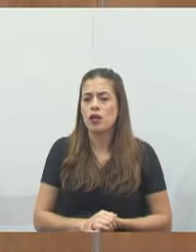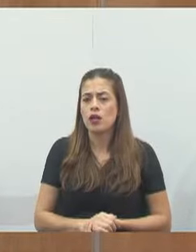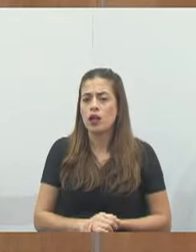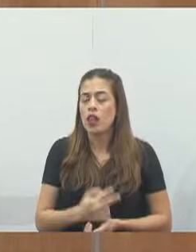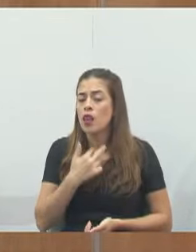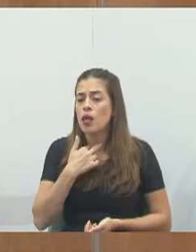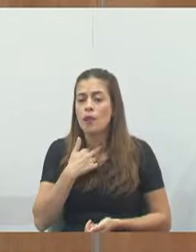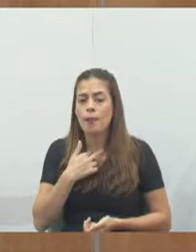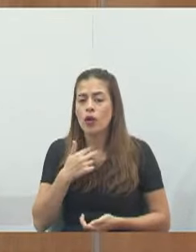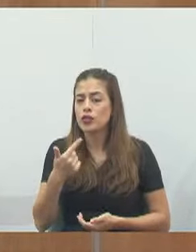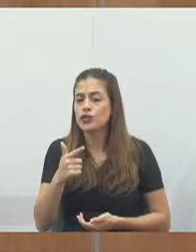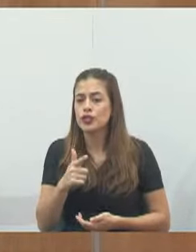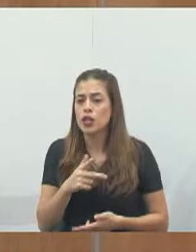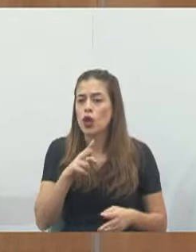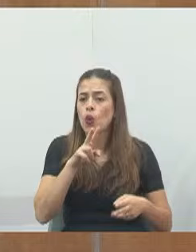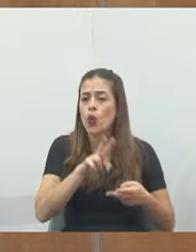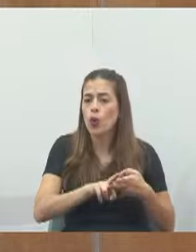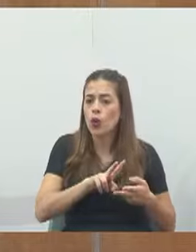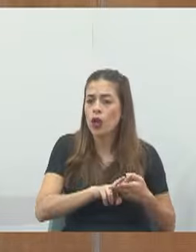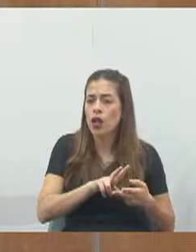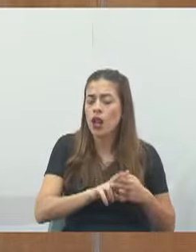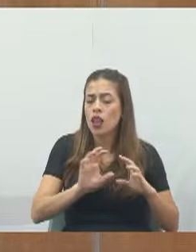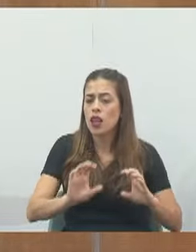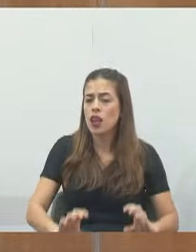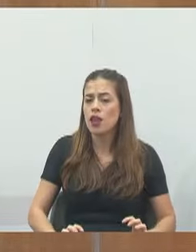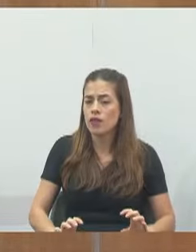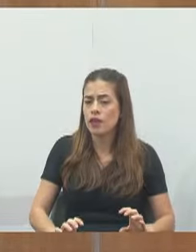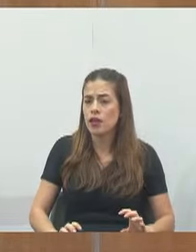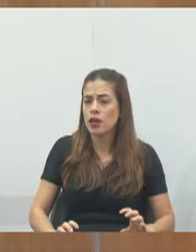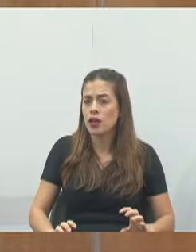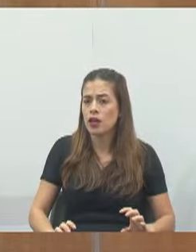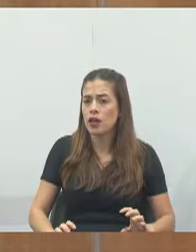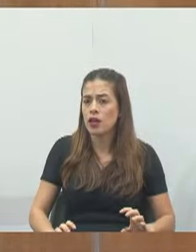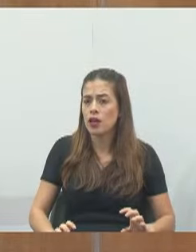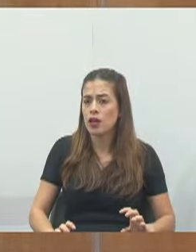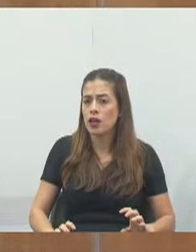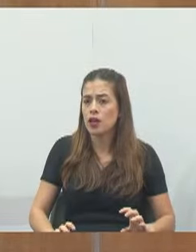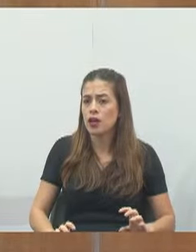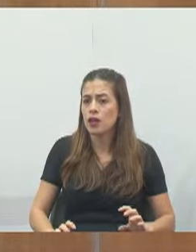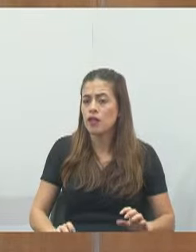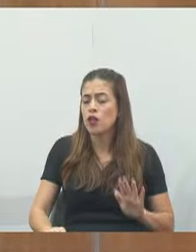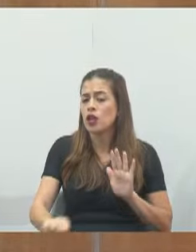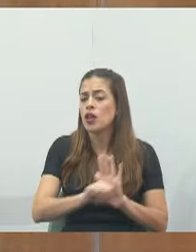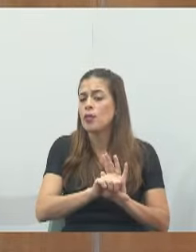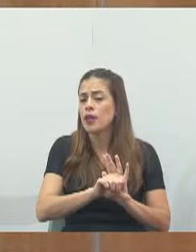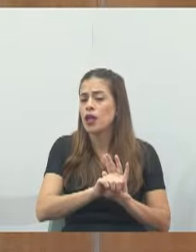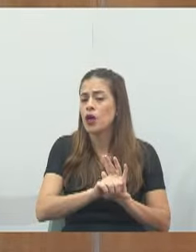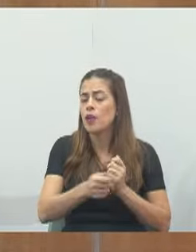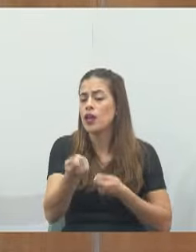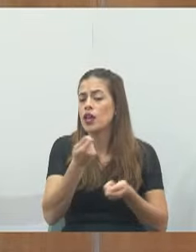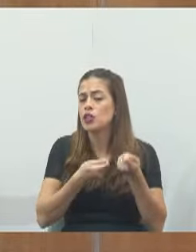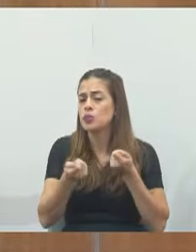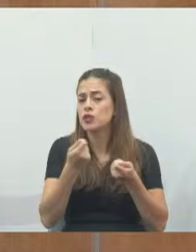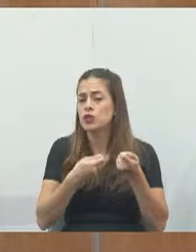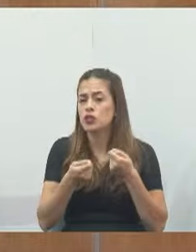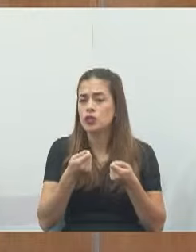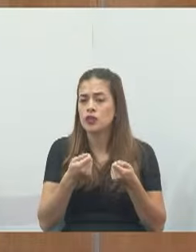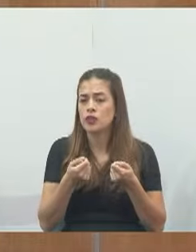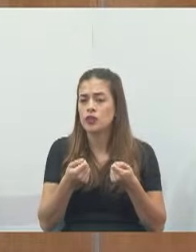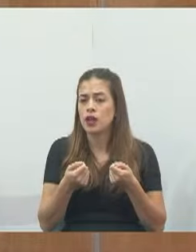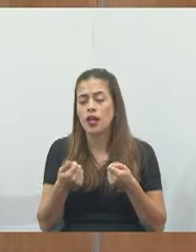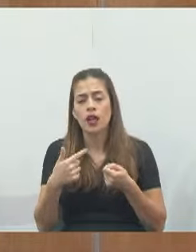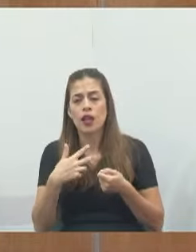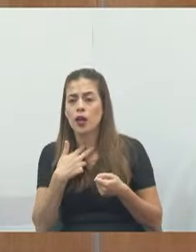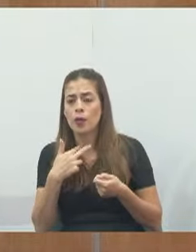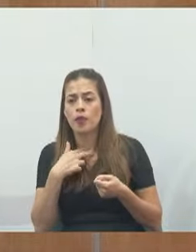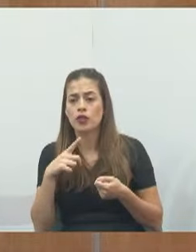não pode ter nenhuma condenação na esfera cívica, civil, criminal e administrativa. Aí não pode ocupar